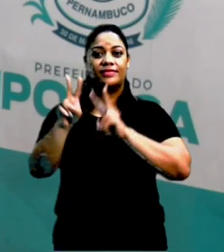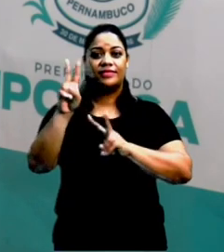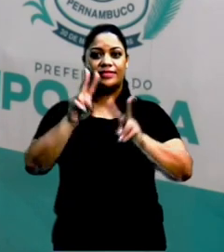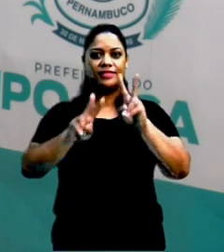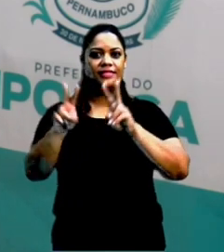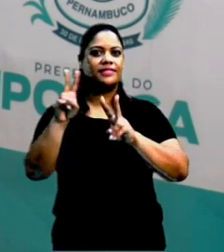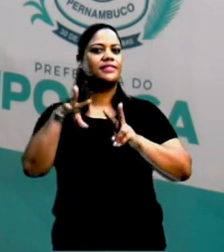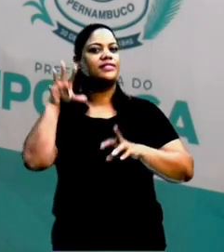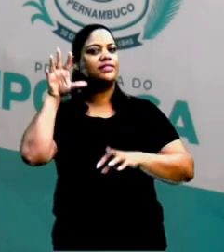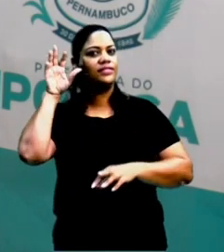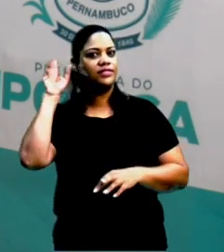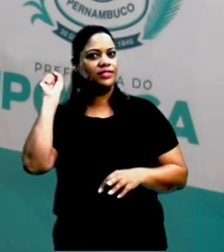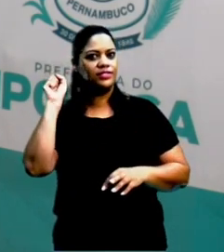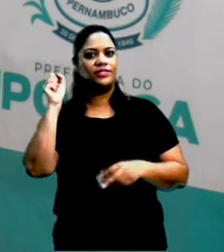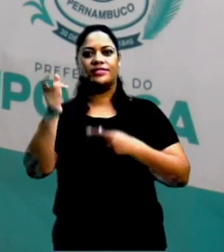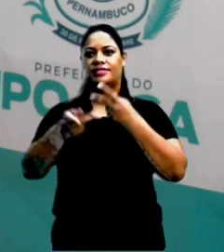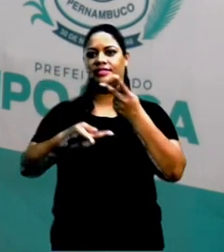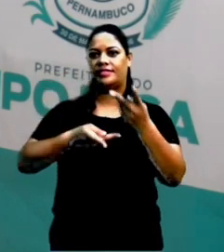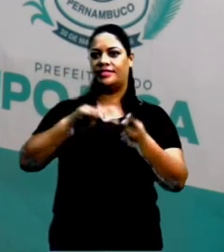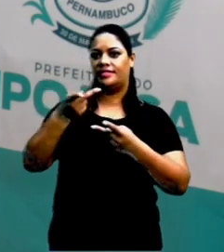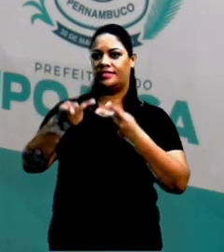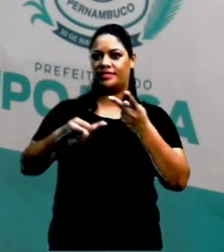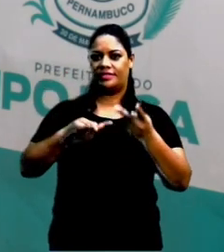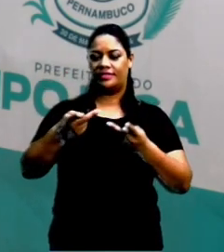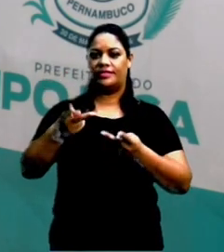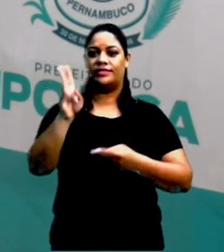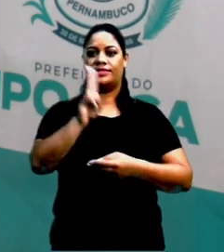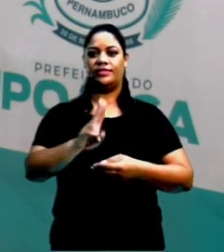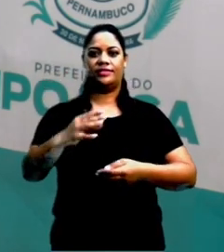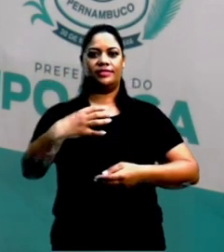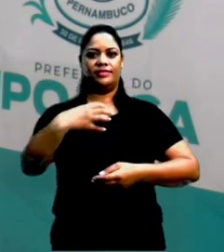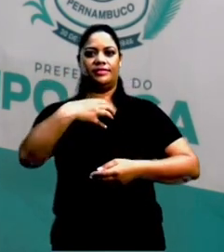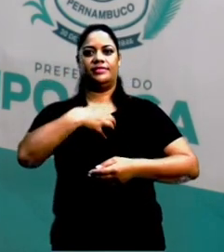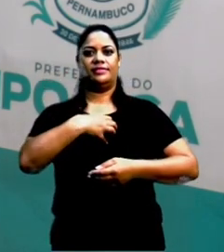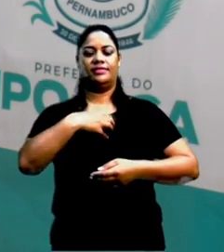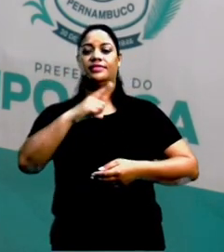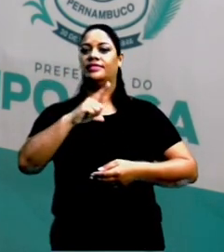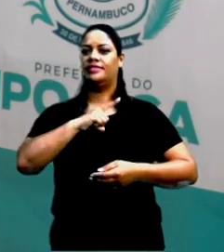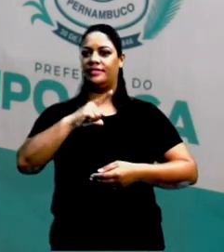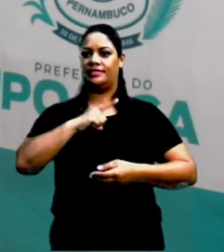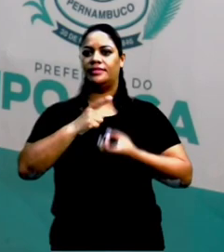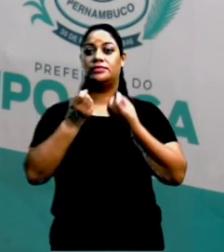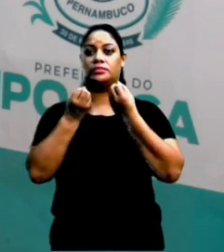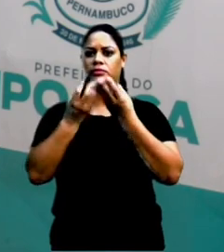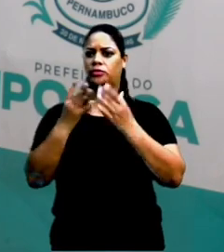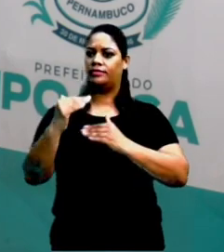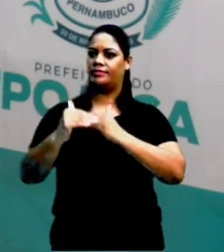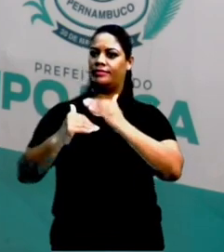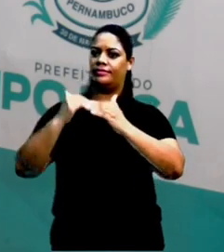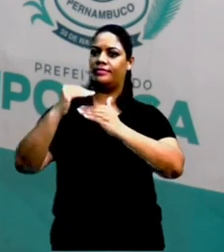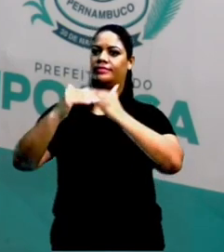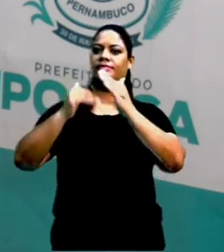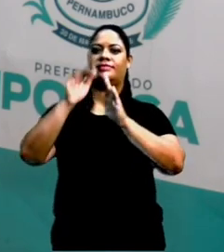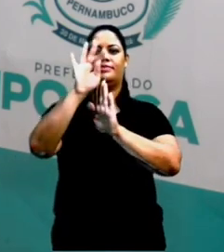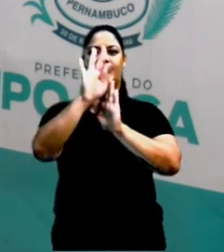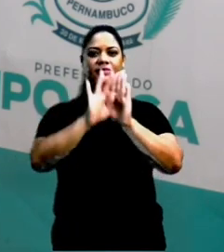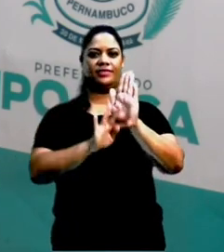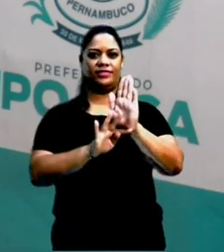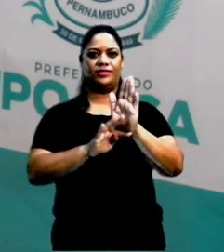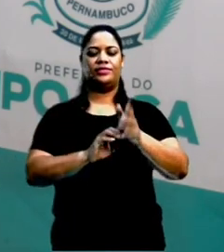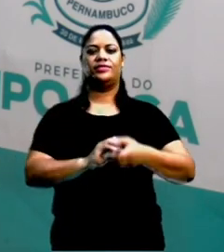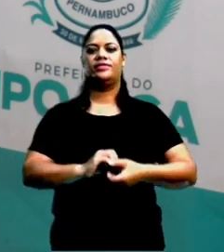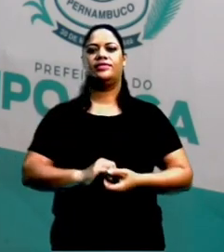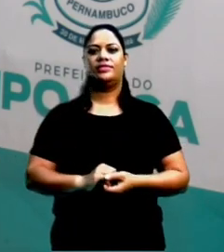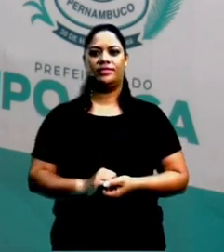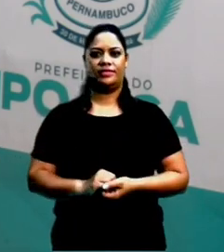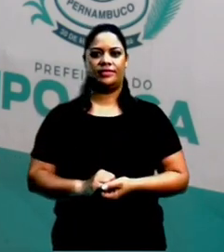visualiza, a gente escuta, a gente pronuncia, usar os sentidos para que a gente possa ter um bom desenvolvimento textual.